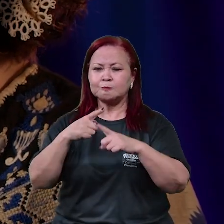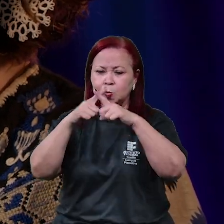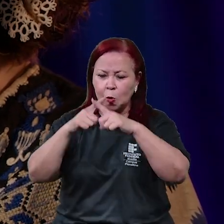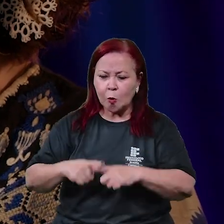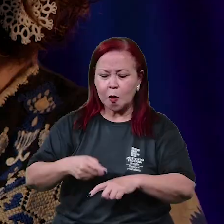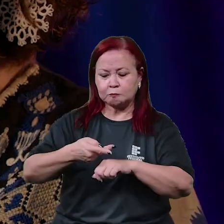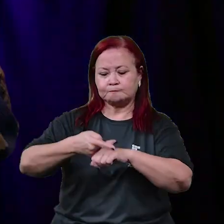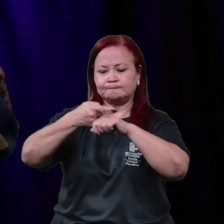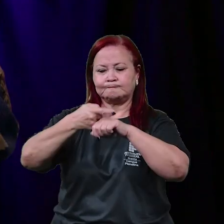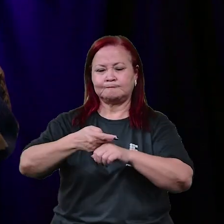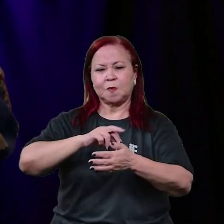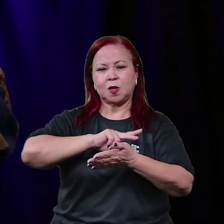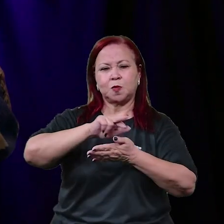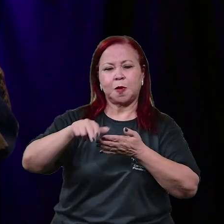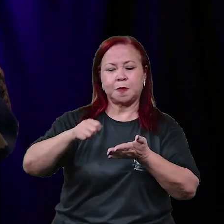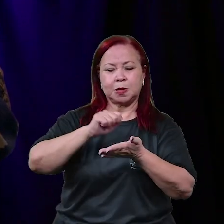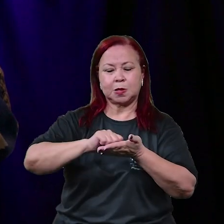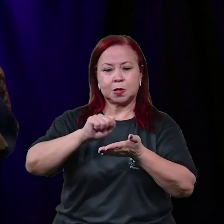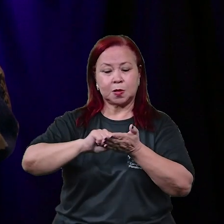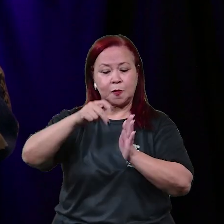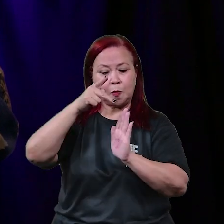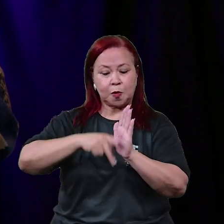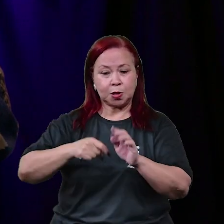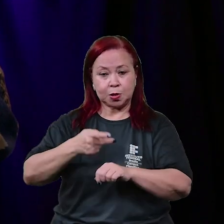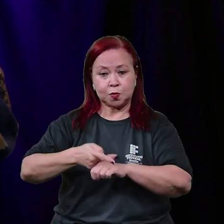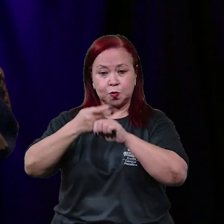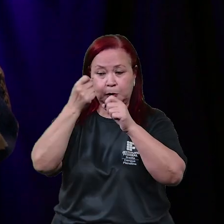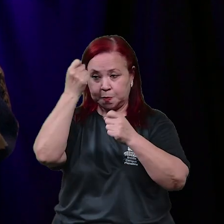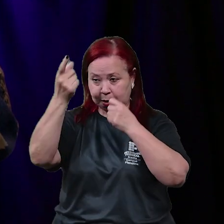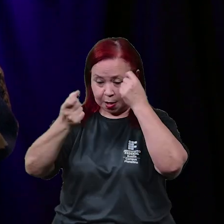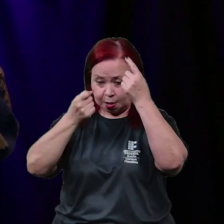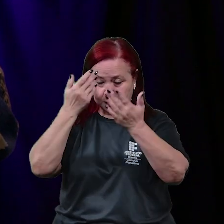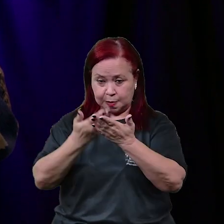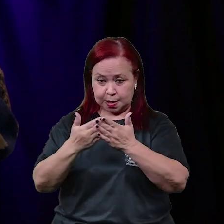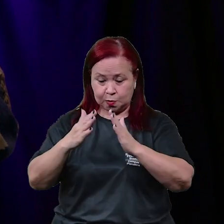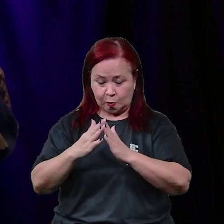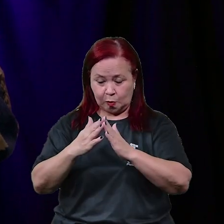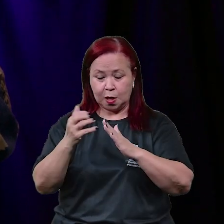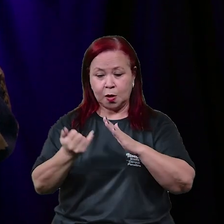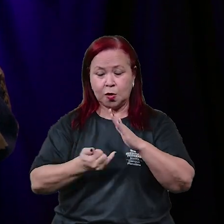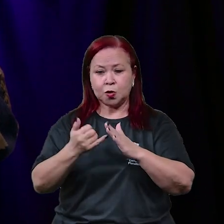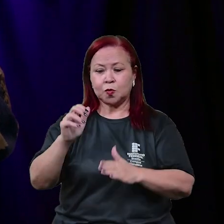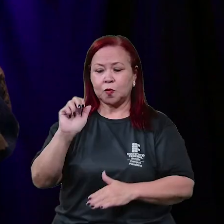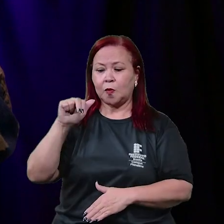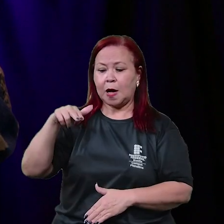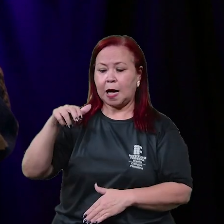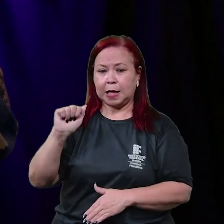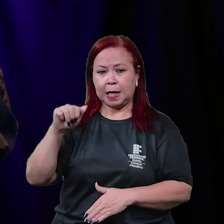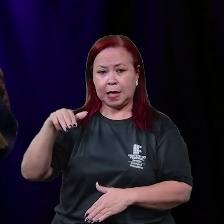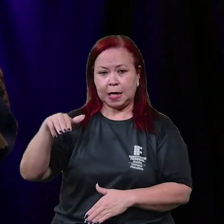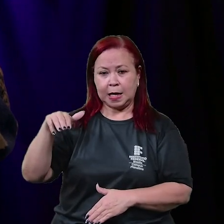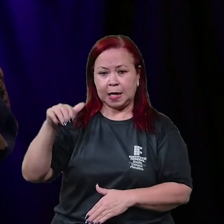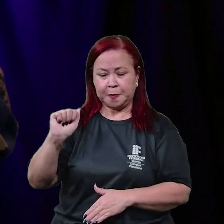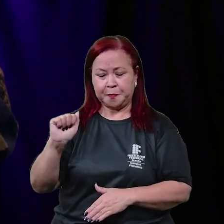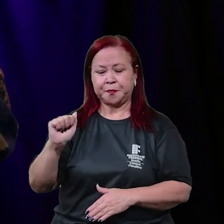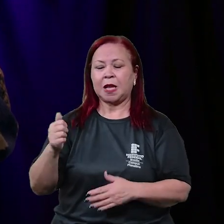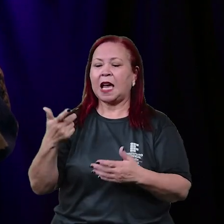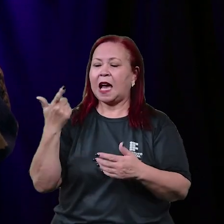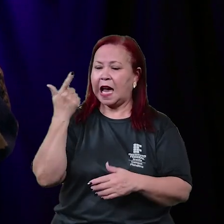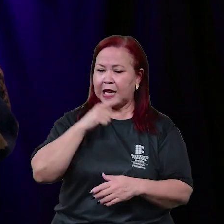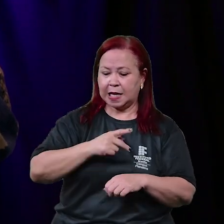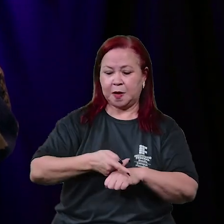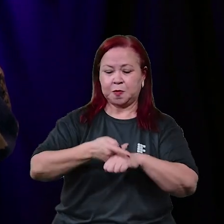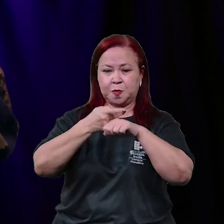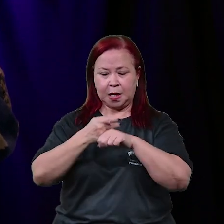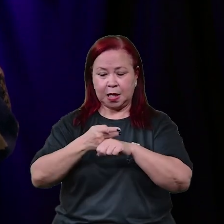concorreu vários prêmios, a gente escreveu o projeto no Prêmios Criativos da Escola, do Instituto Alana, e aí ganhamos menção honrosa